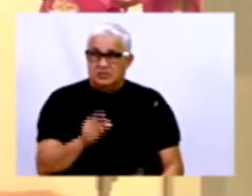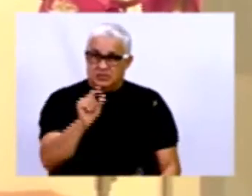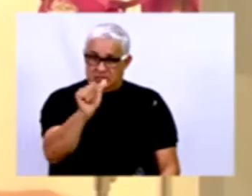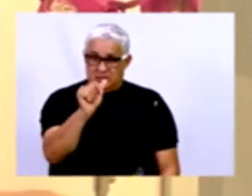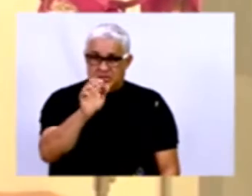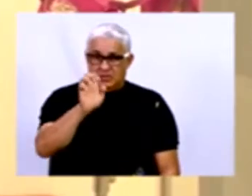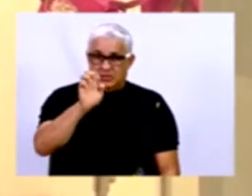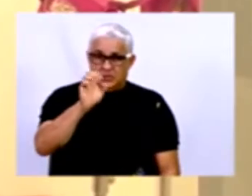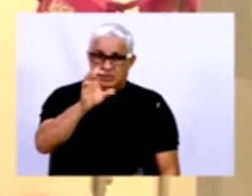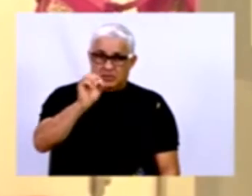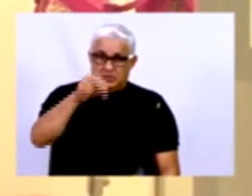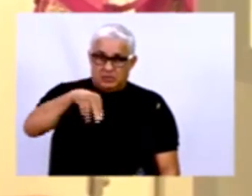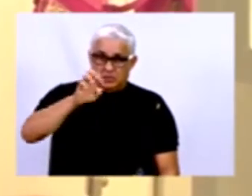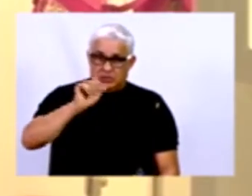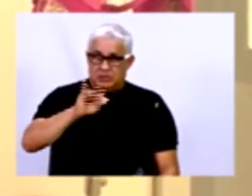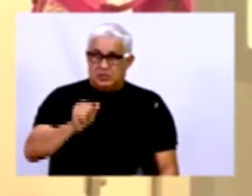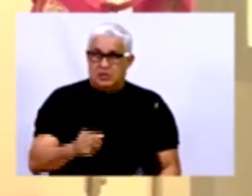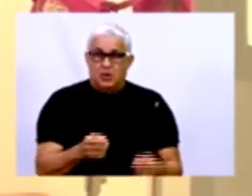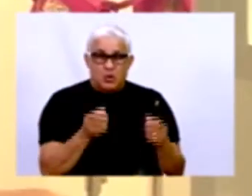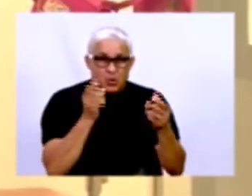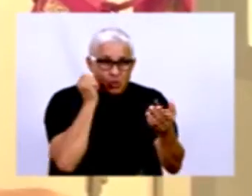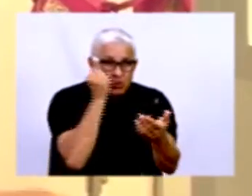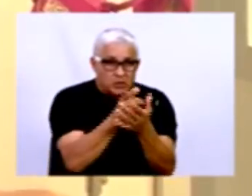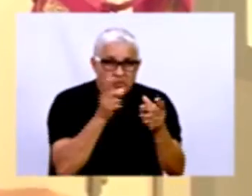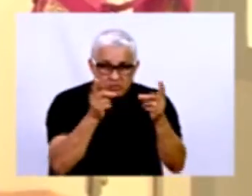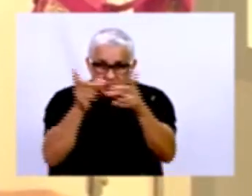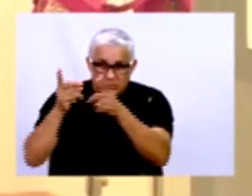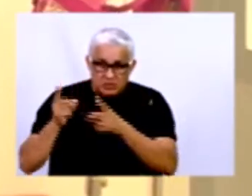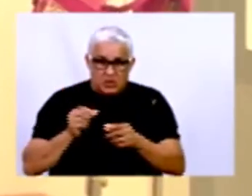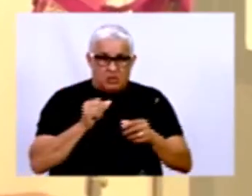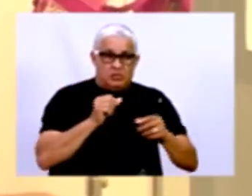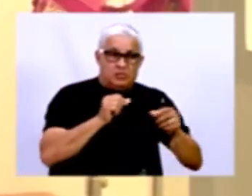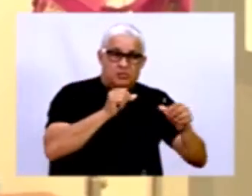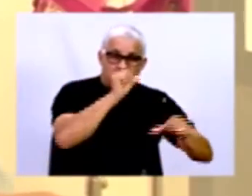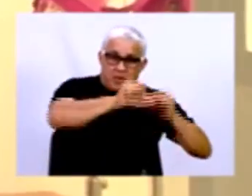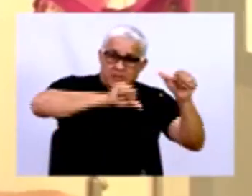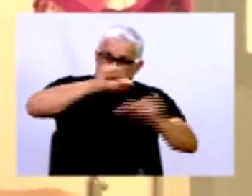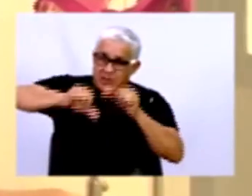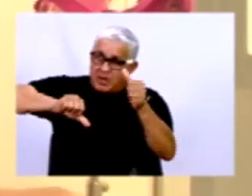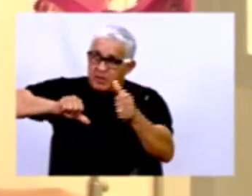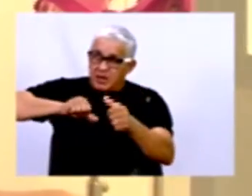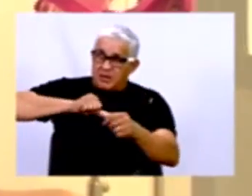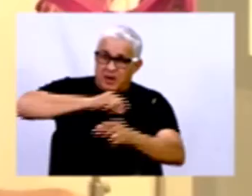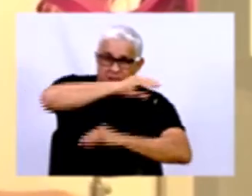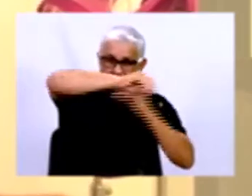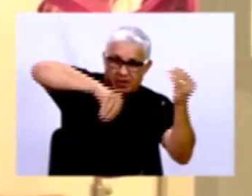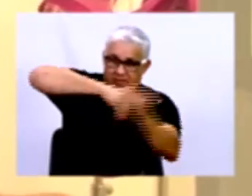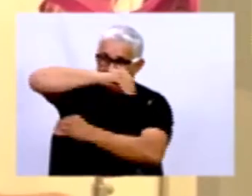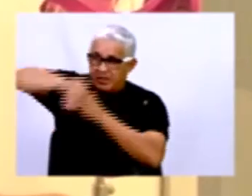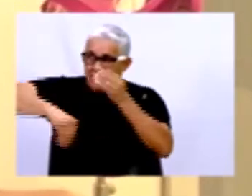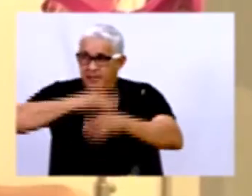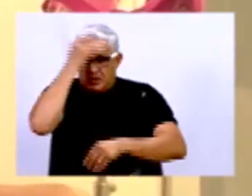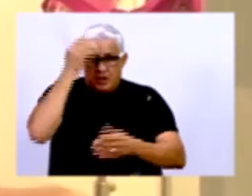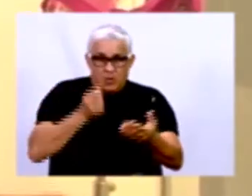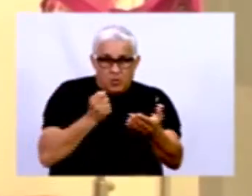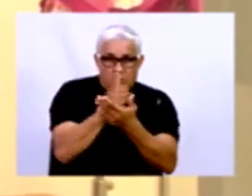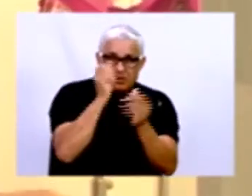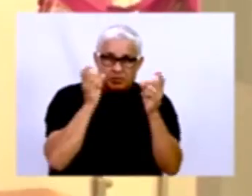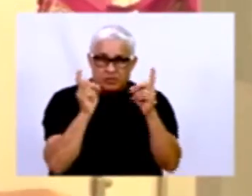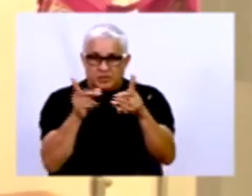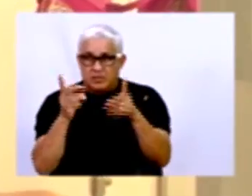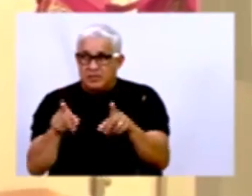o movimento de compra e venda que vira um ciclo até vicioso, né? Que quem compra vende e